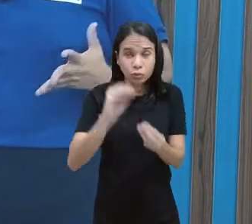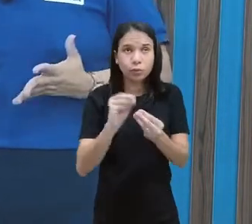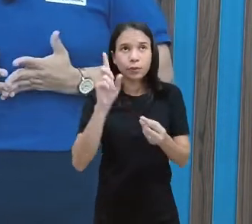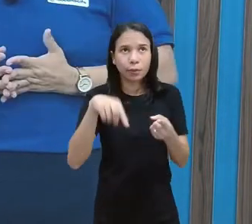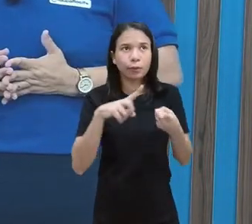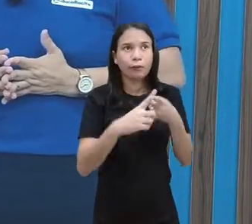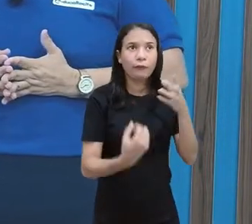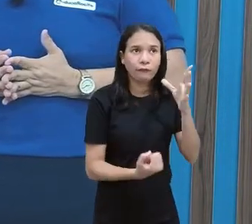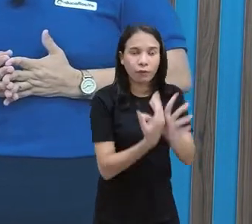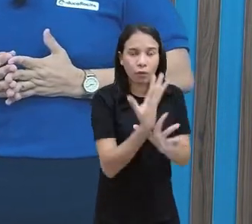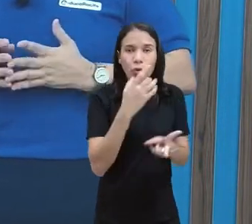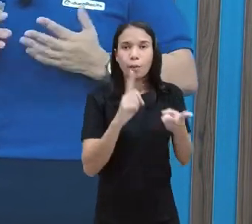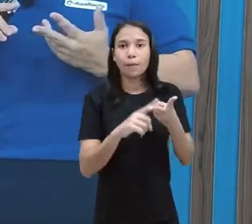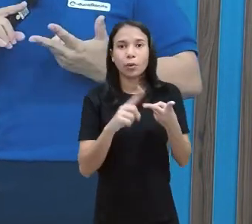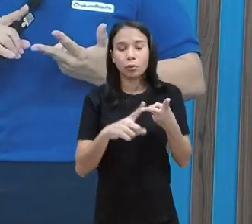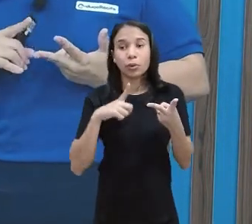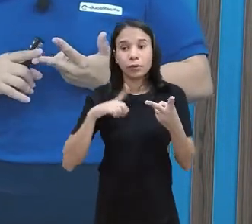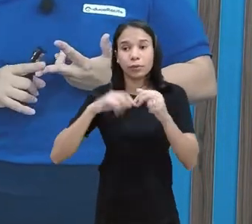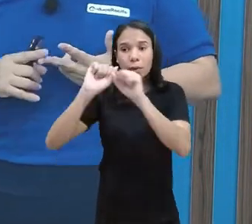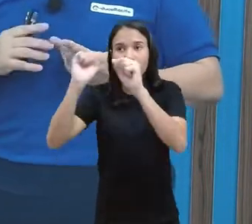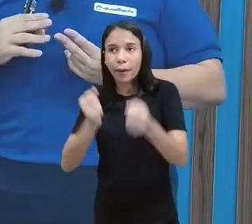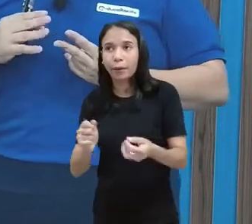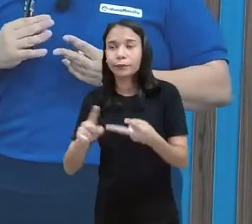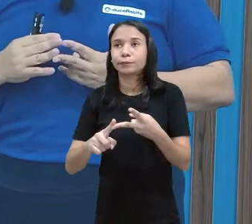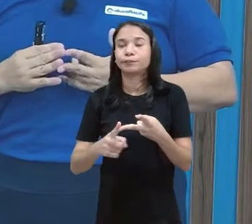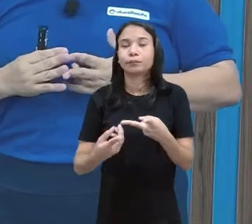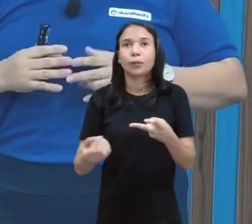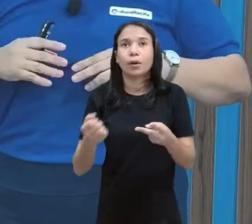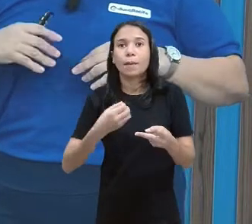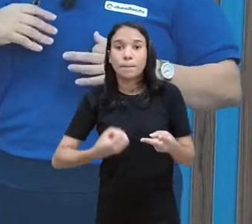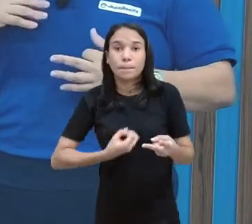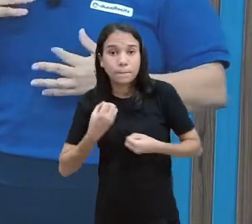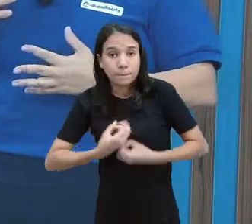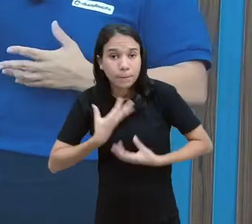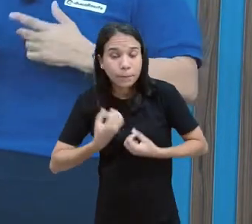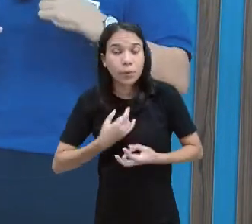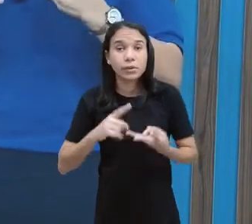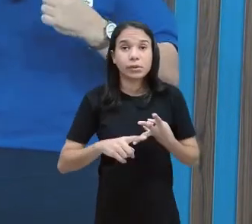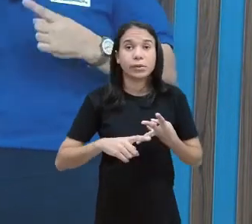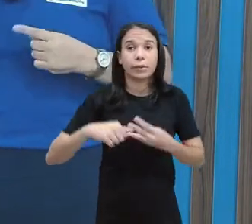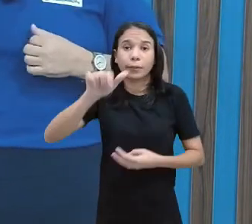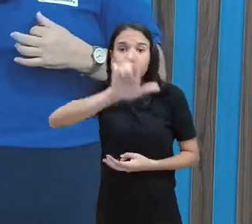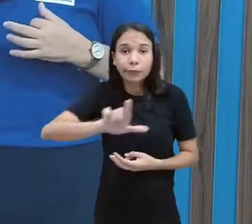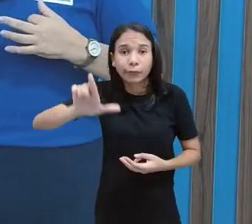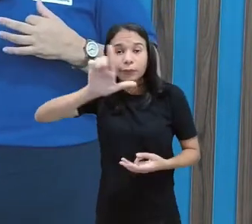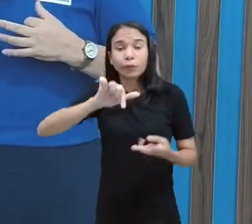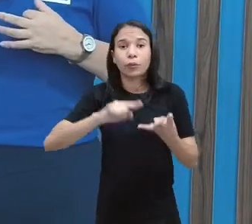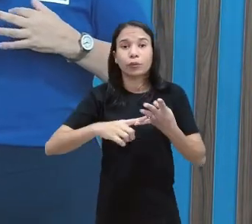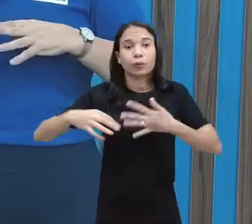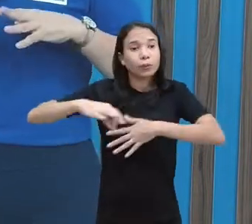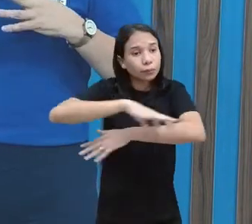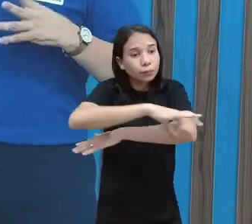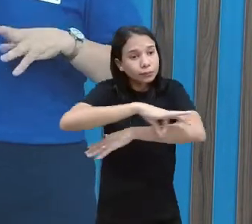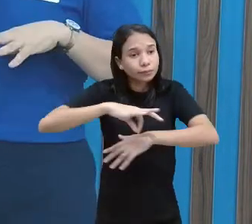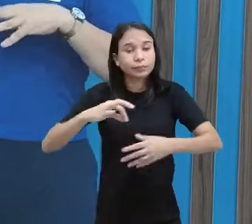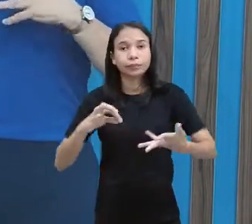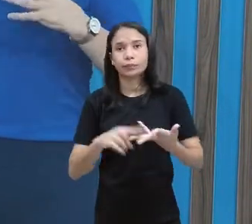várias linguagens da arte, então a poesia, a literatura, né, a pintura, a arquitetura, tá